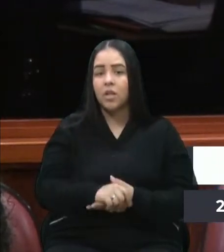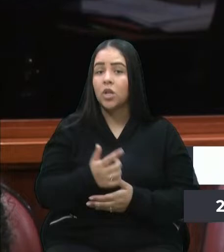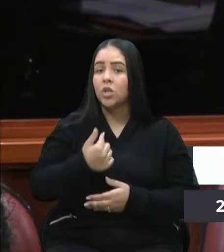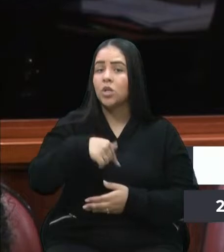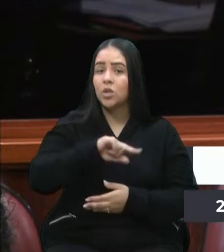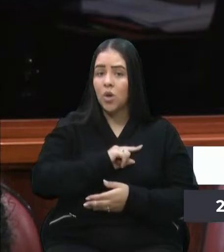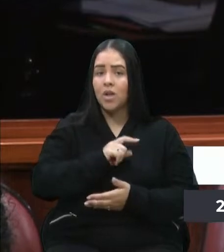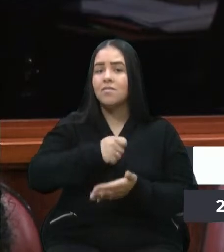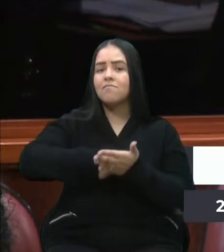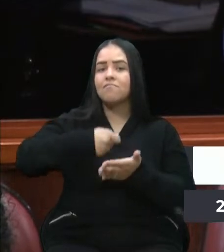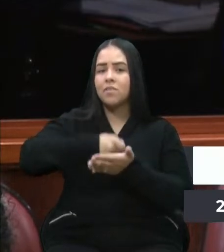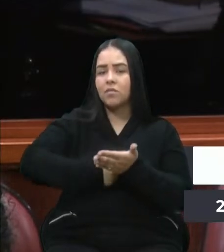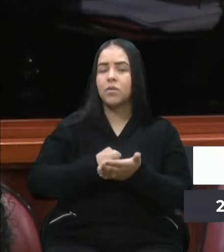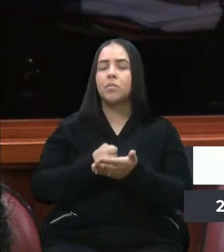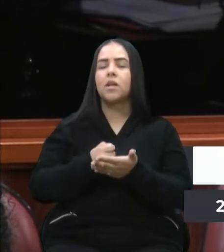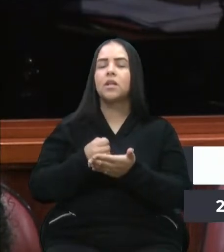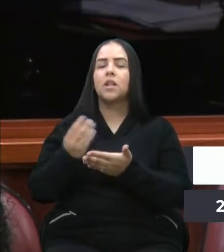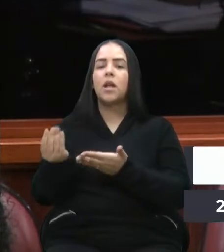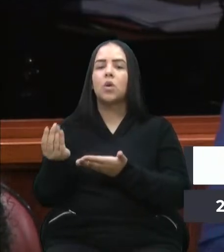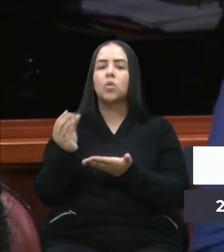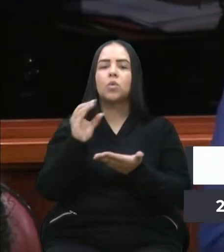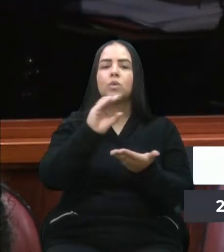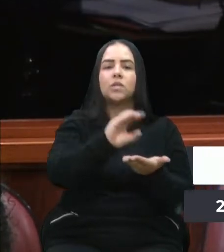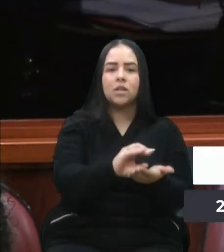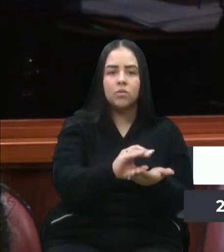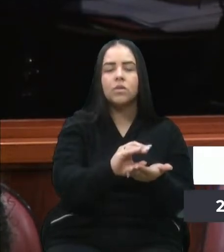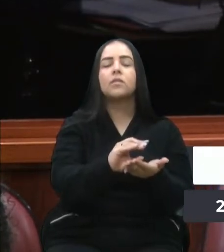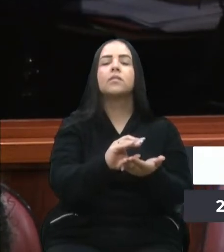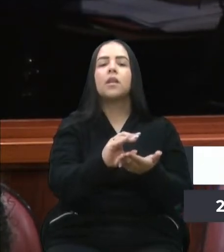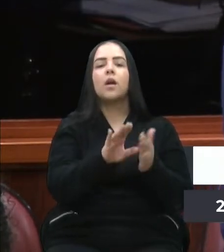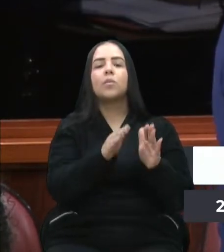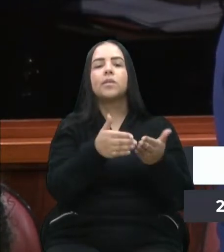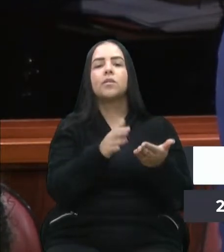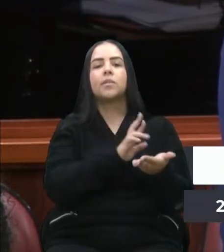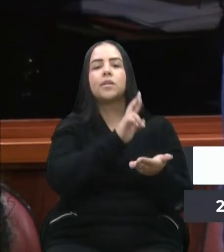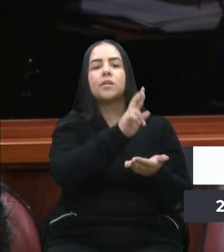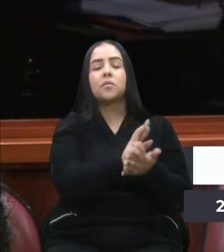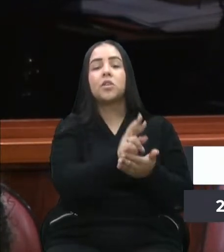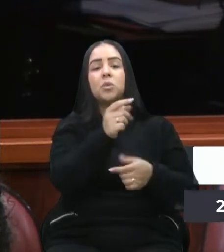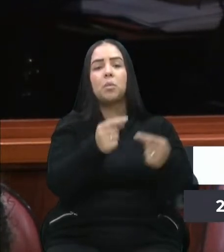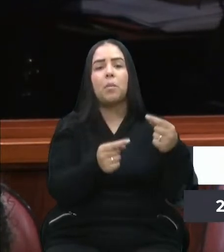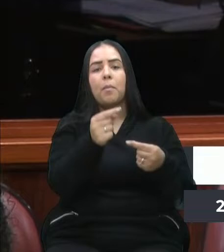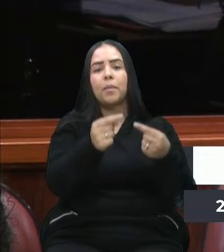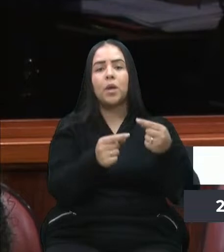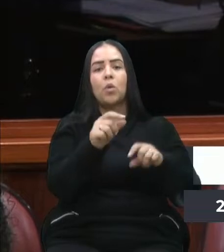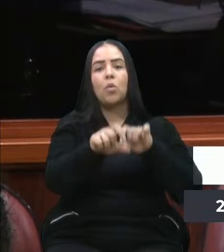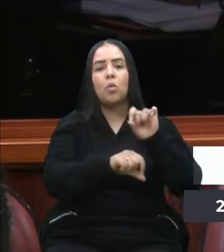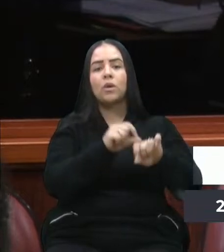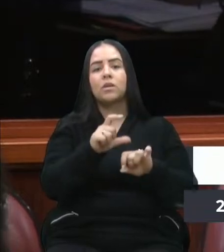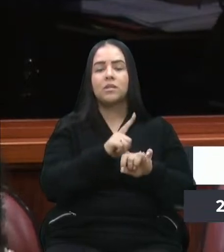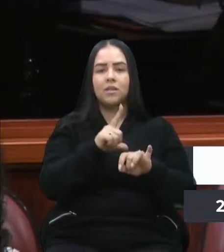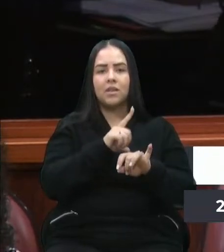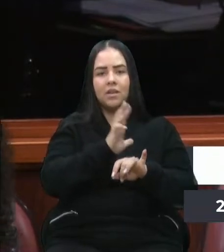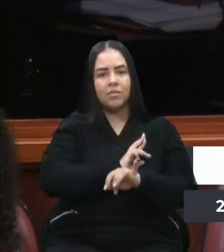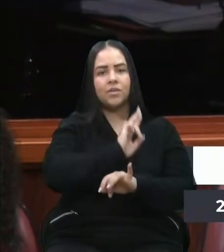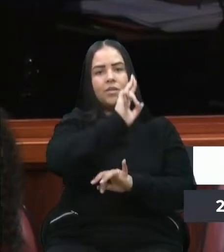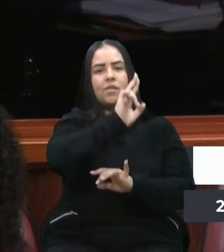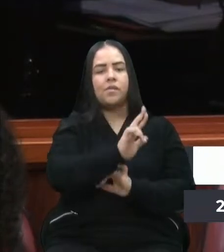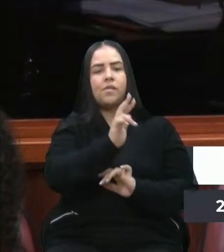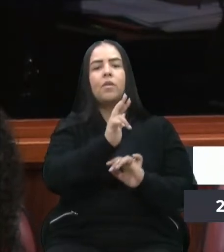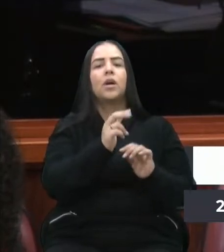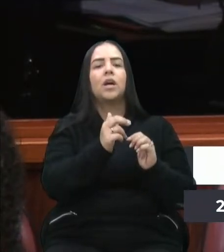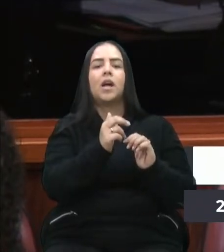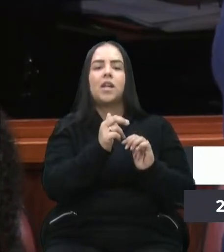de diretores na comissão representativa, que vai discutir os critérios de quem está à frente da gestão e que